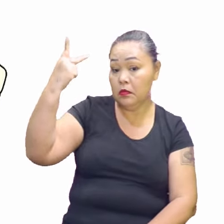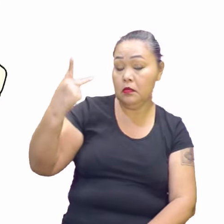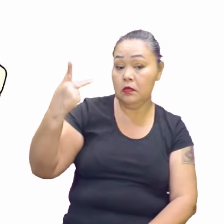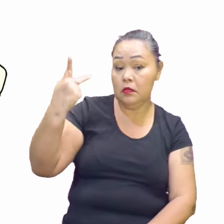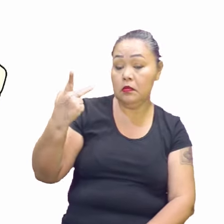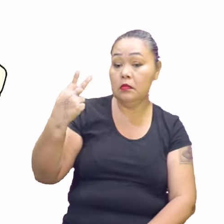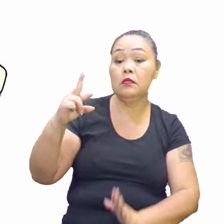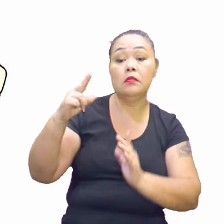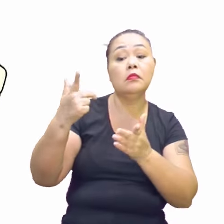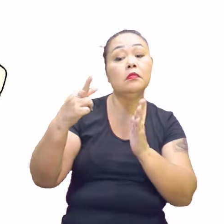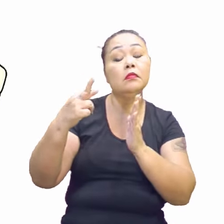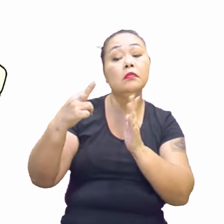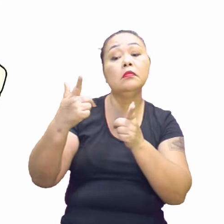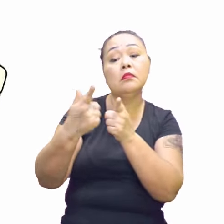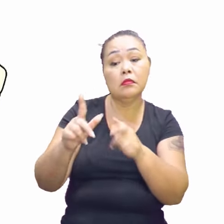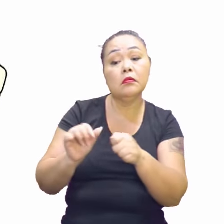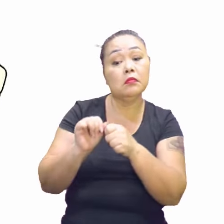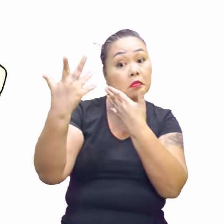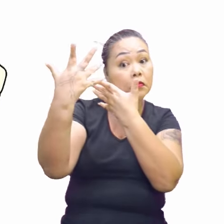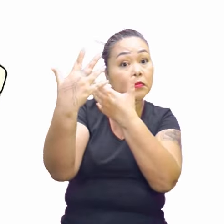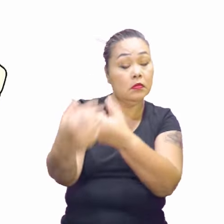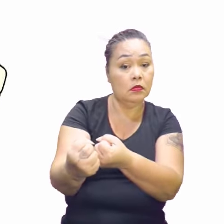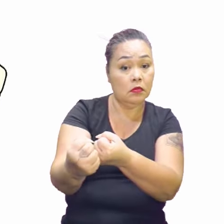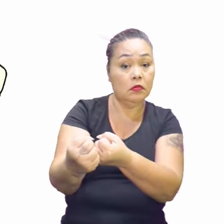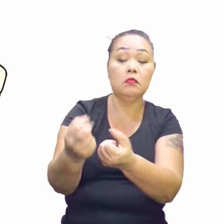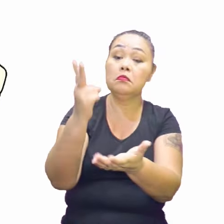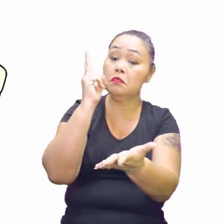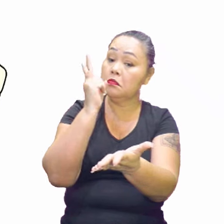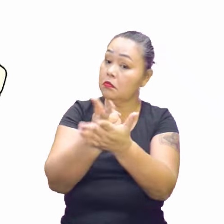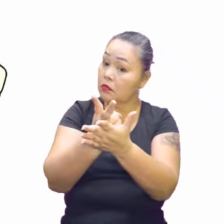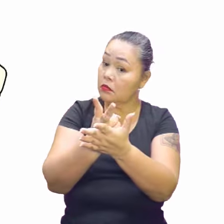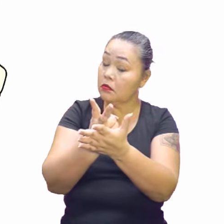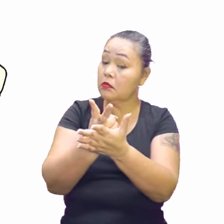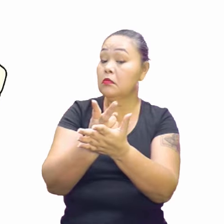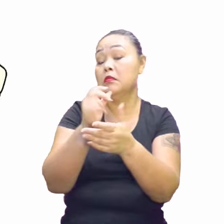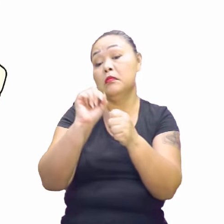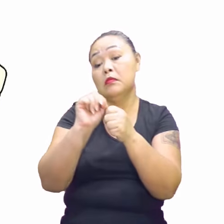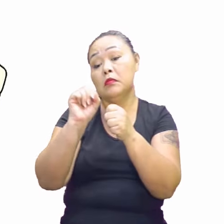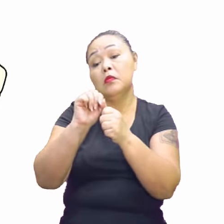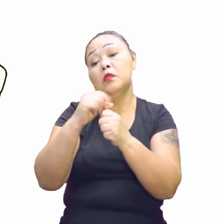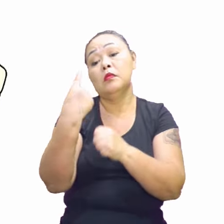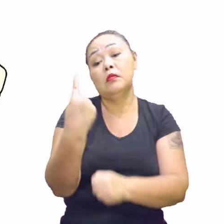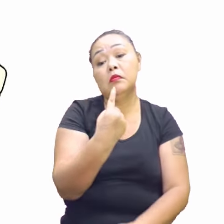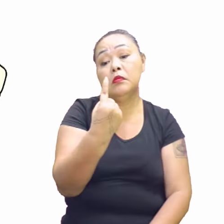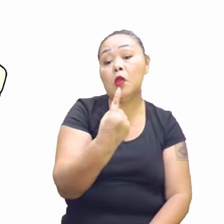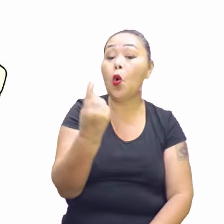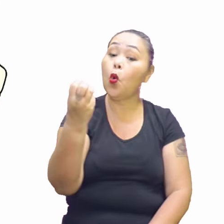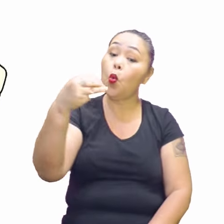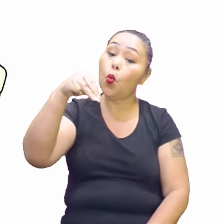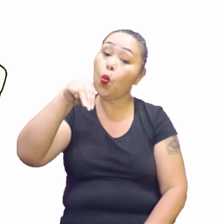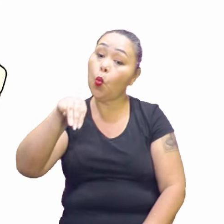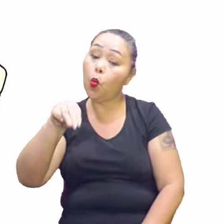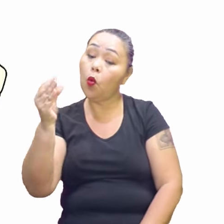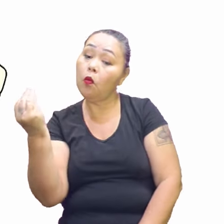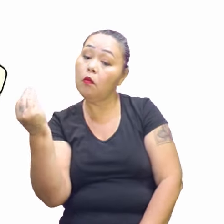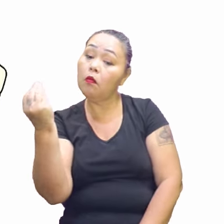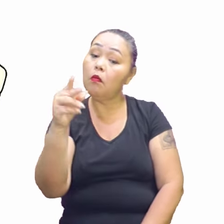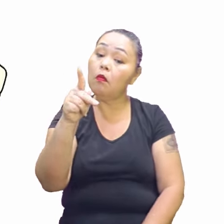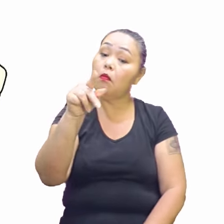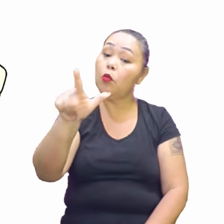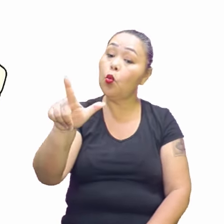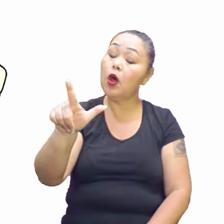a gramática ela admite que permaneça no singular ou no plural. Por quê?